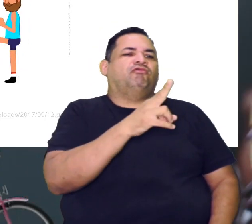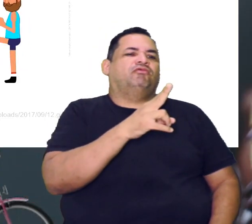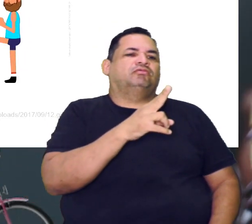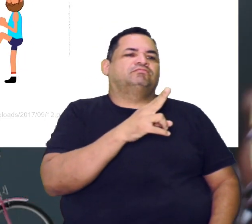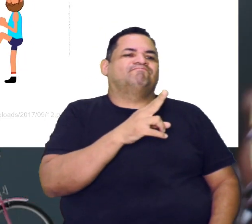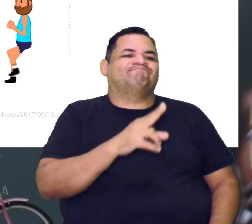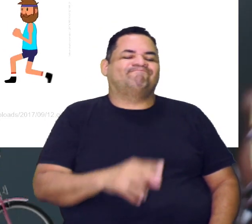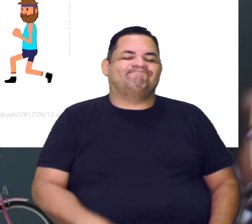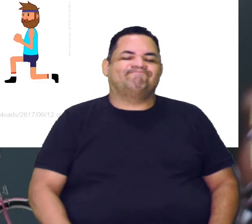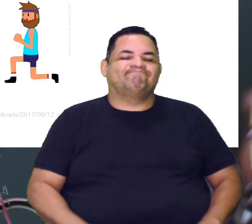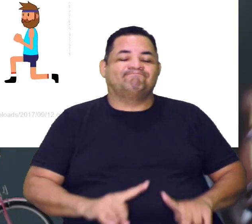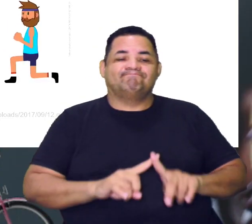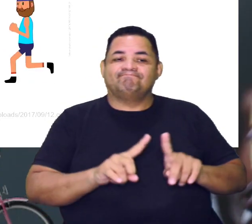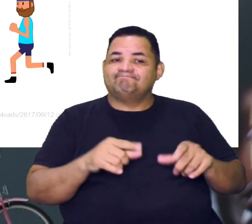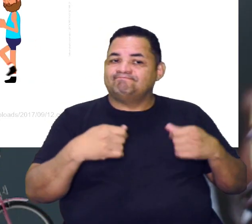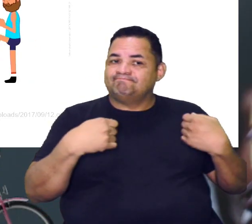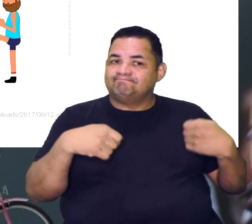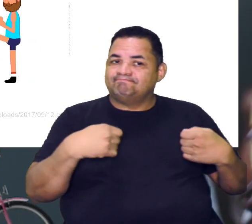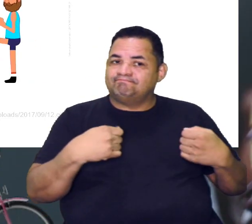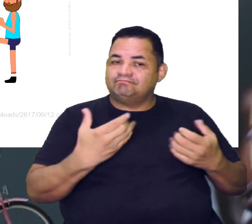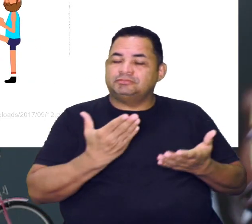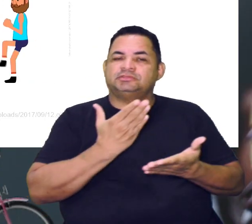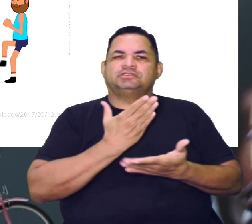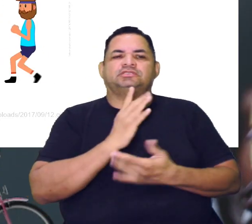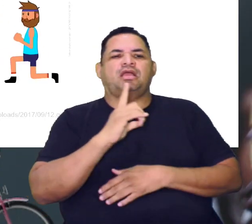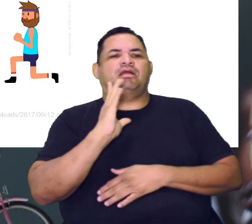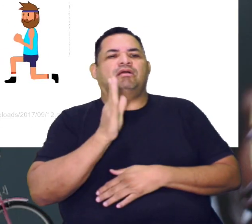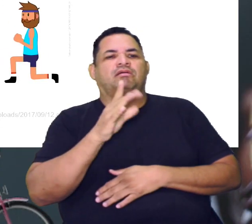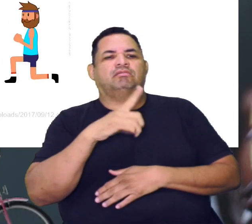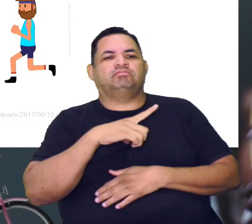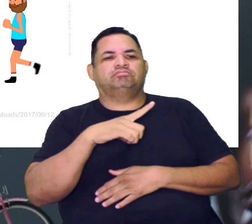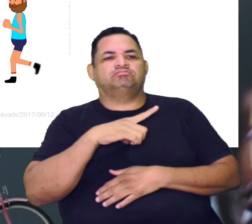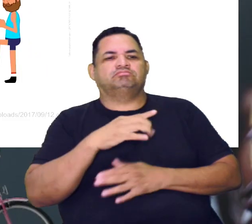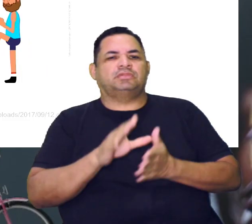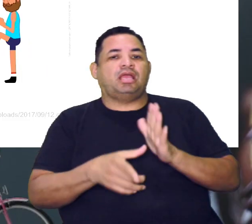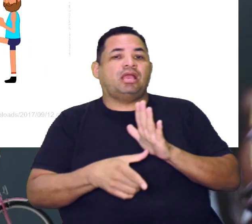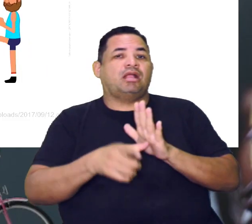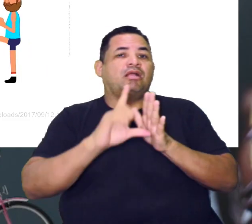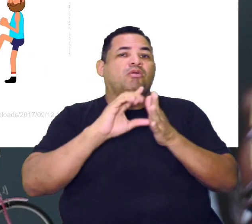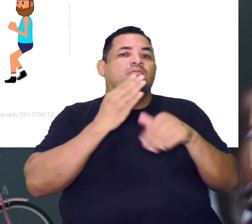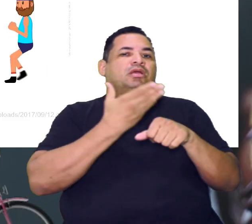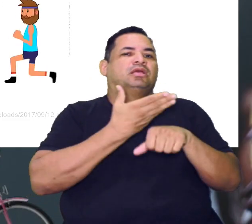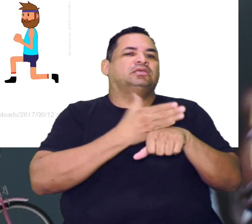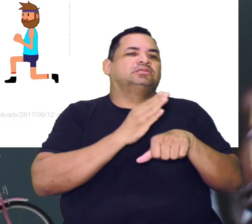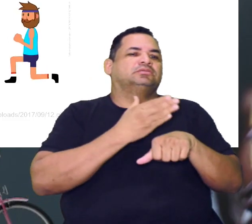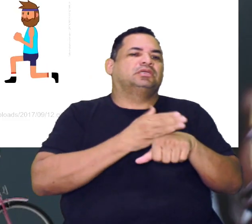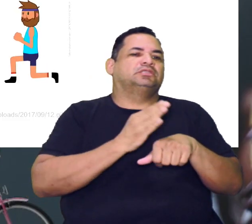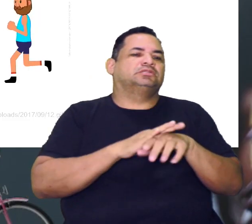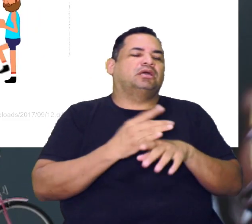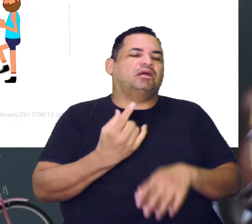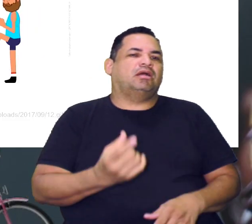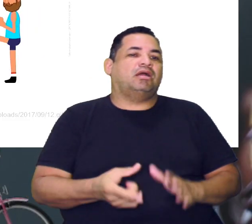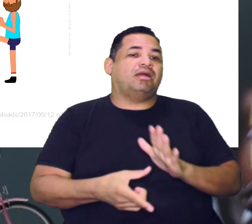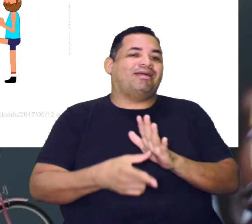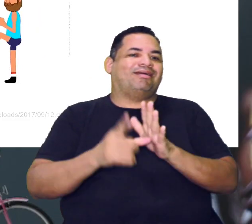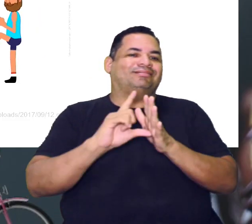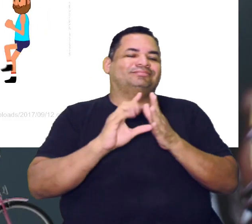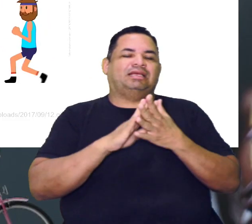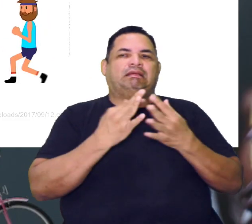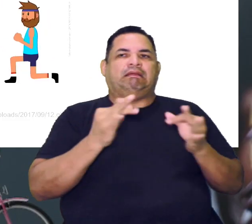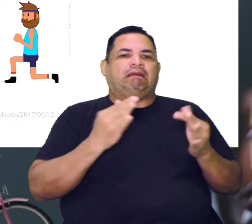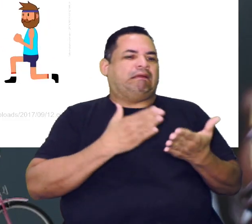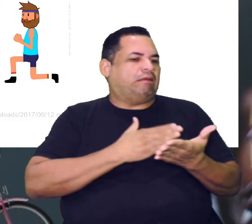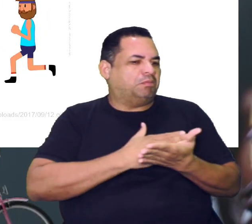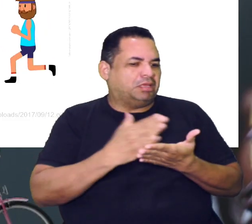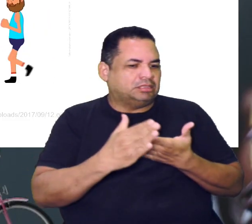para puxar, eu preciso já ter aí uma recorrência de prática de exercícios. Eu não posso